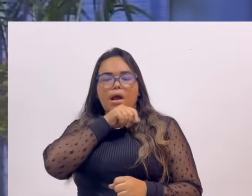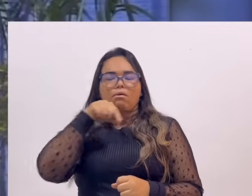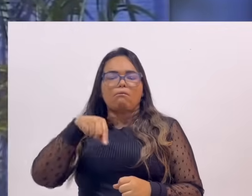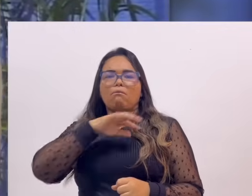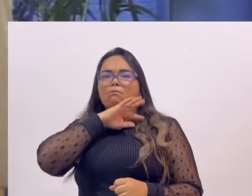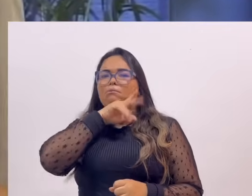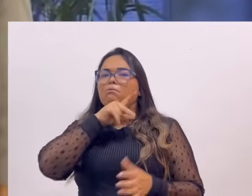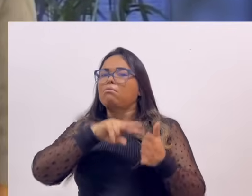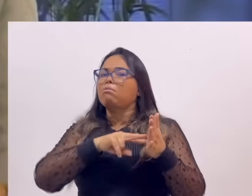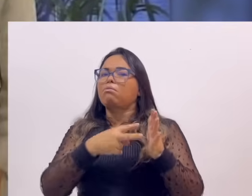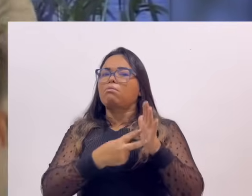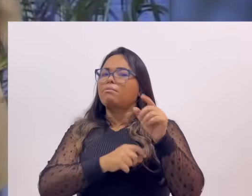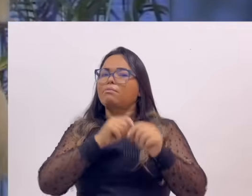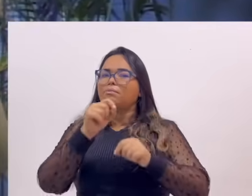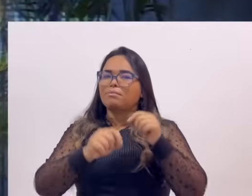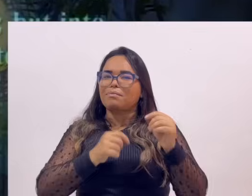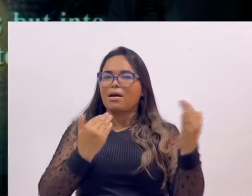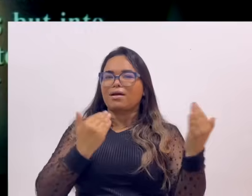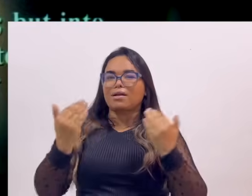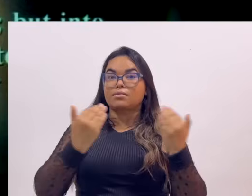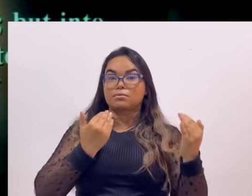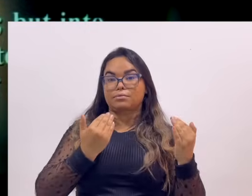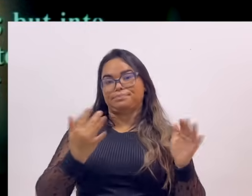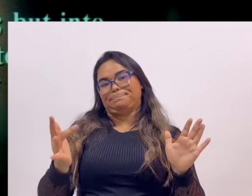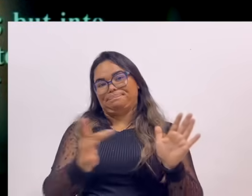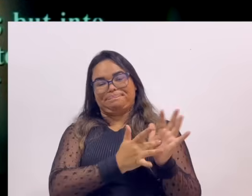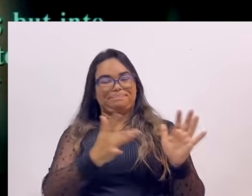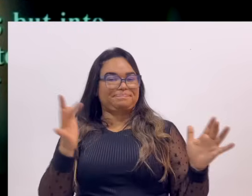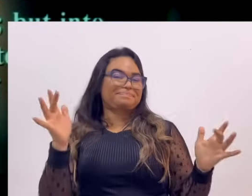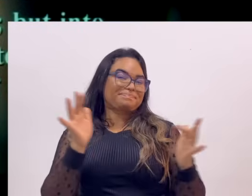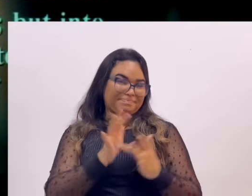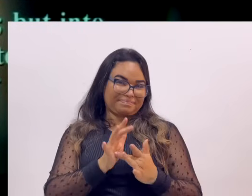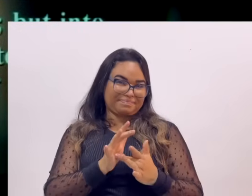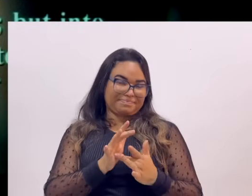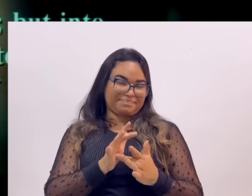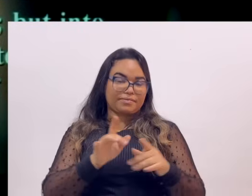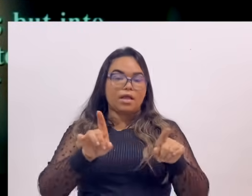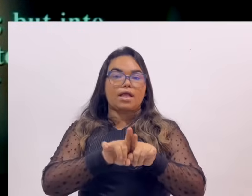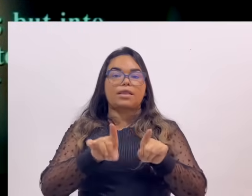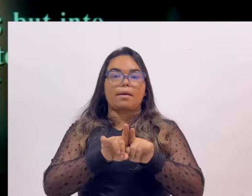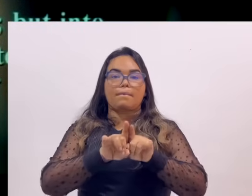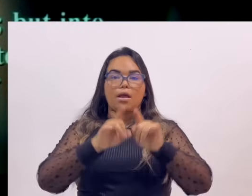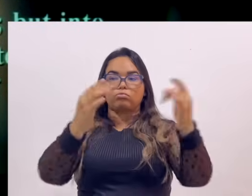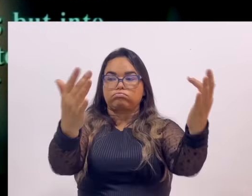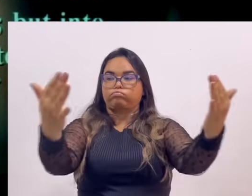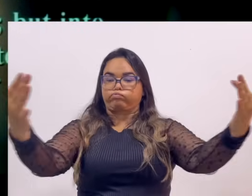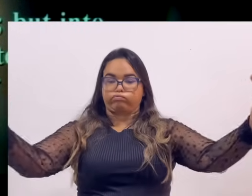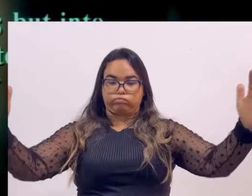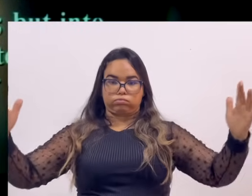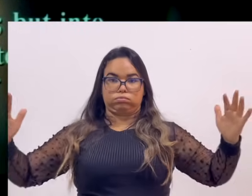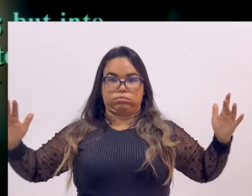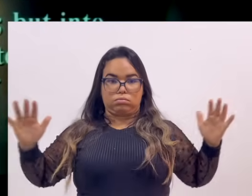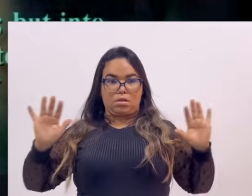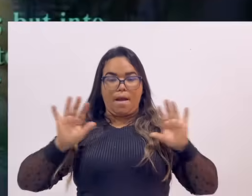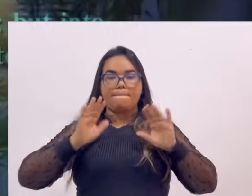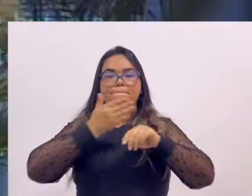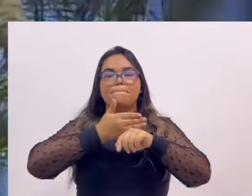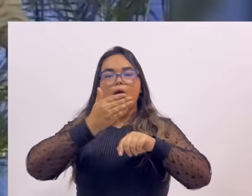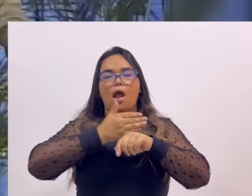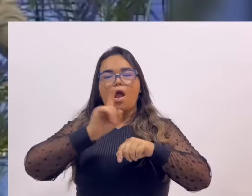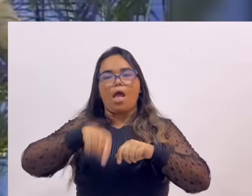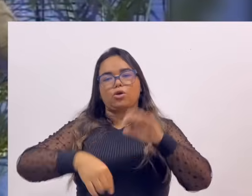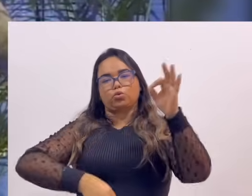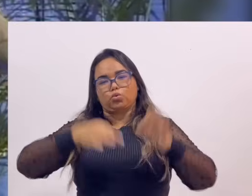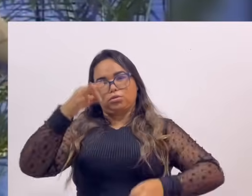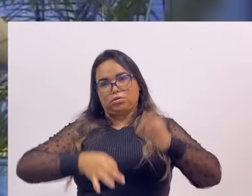A Cristo. Então, o linho branco em volta é a justiça de Cristo. Quando você passa pela porta,